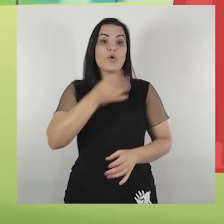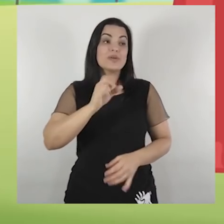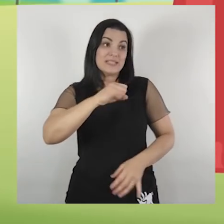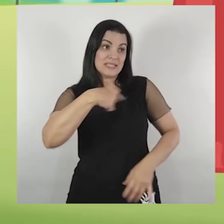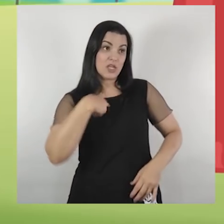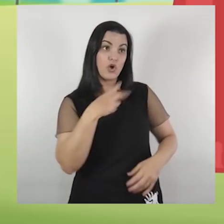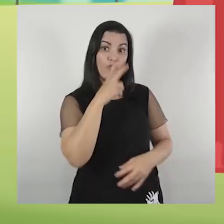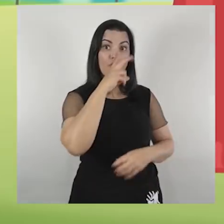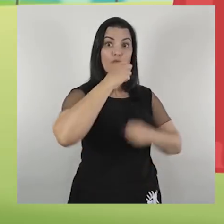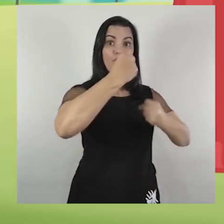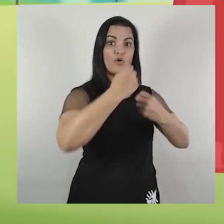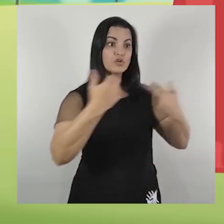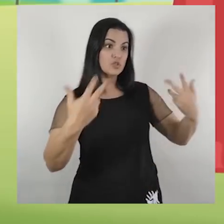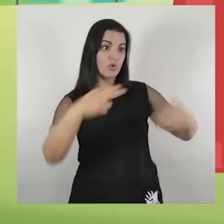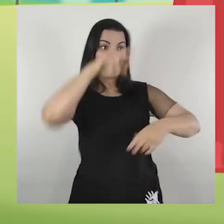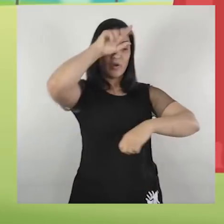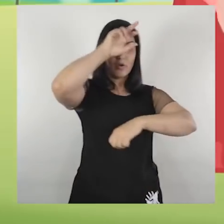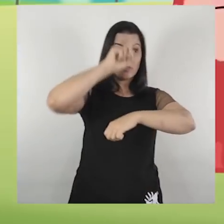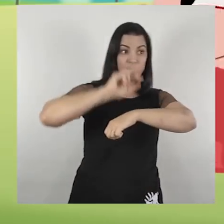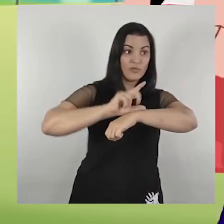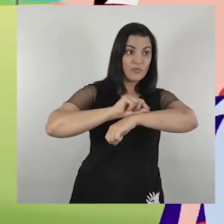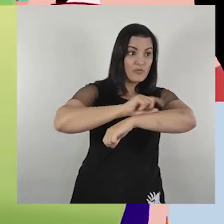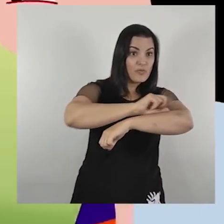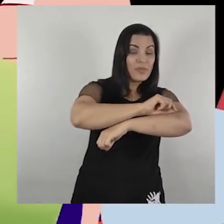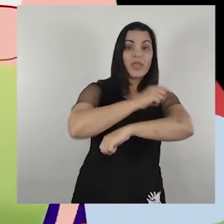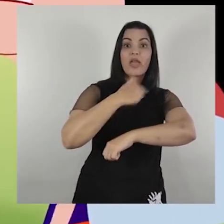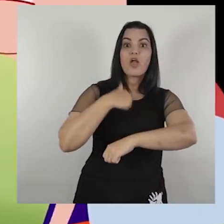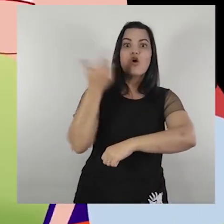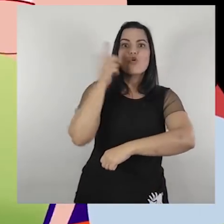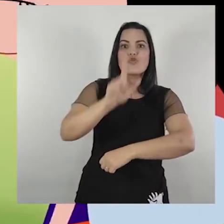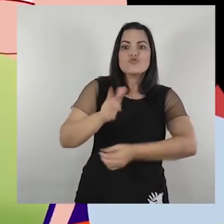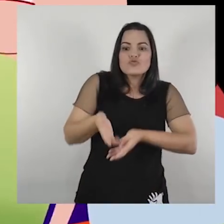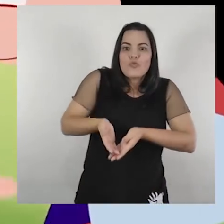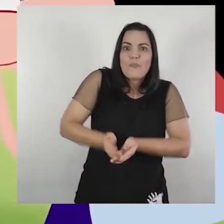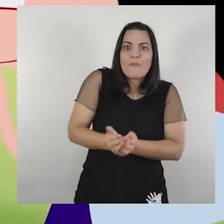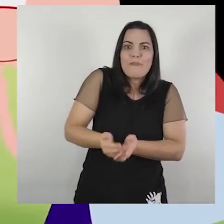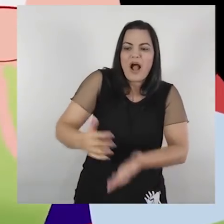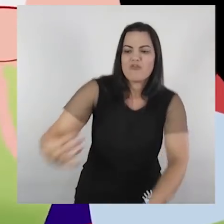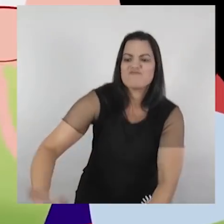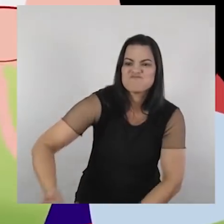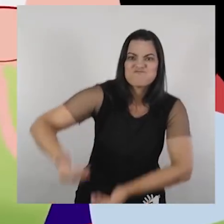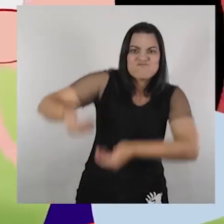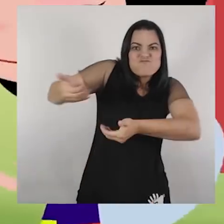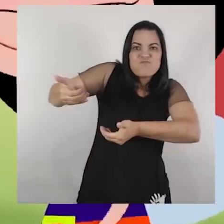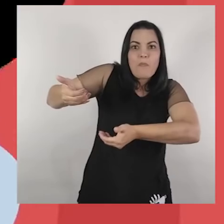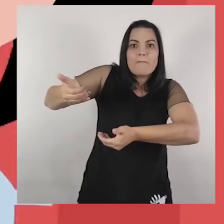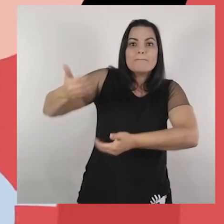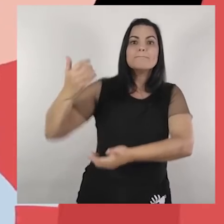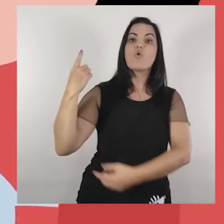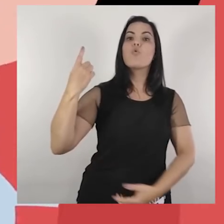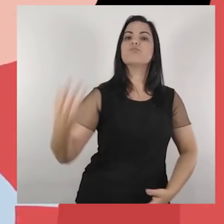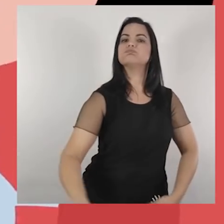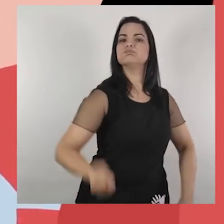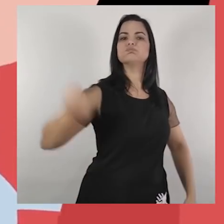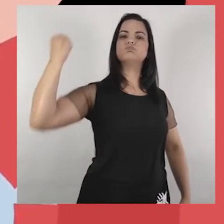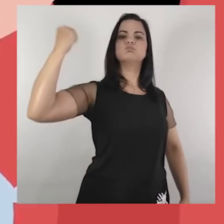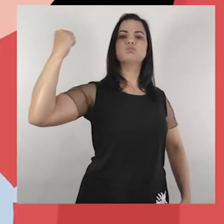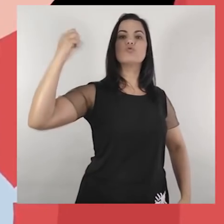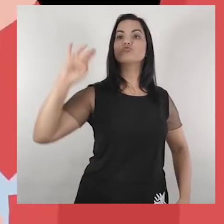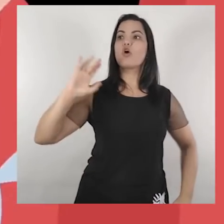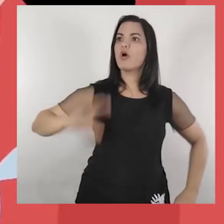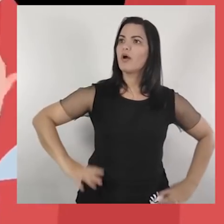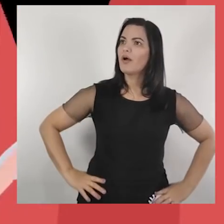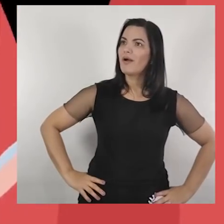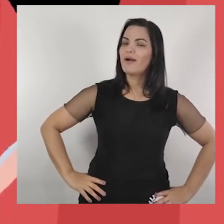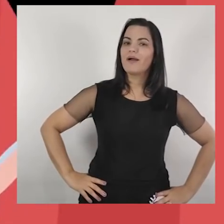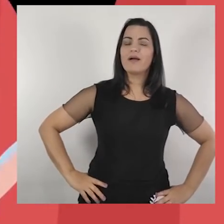força de uma formiga, poderia levantar um navio sozinho. Em uma mão só. Como pode um